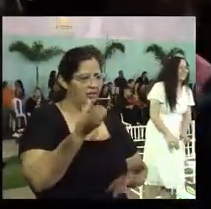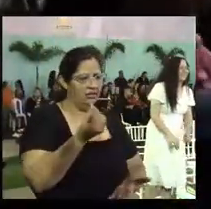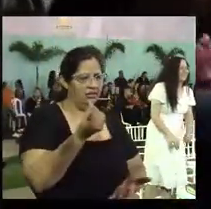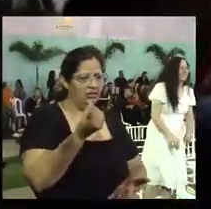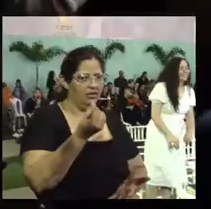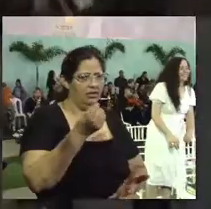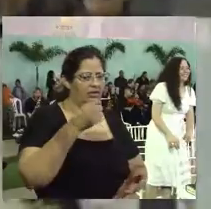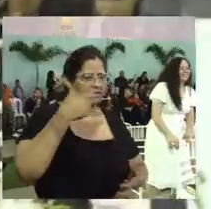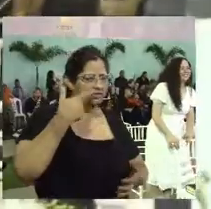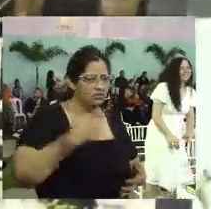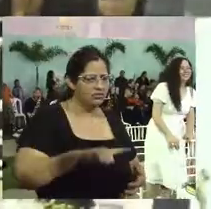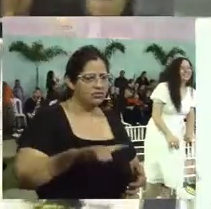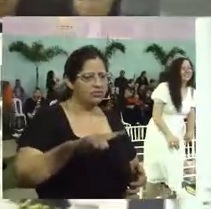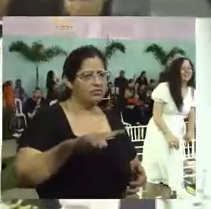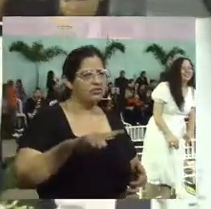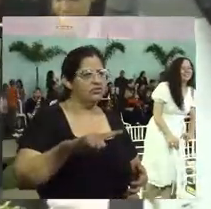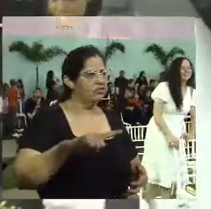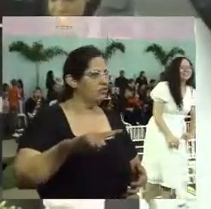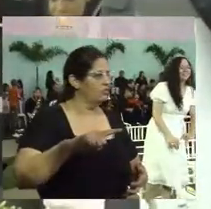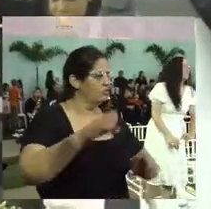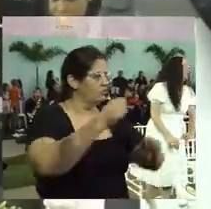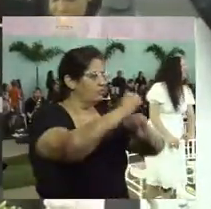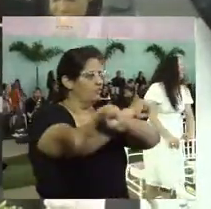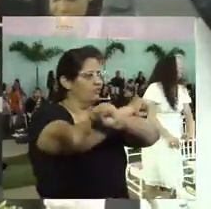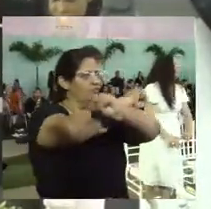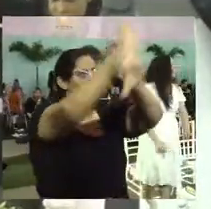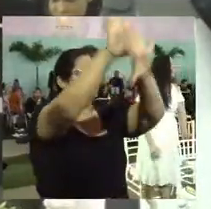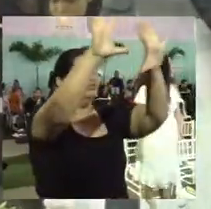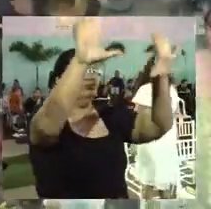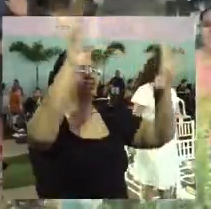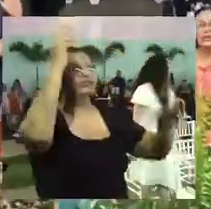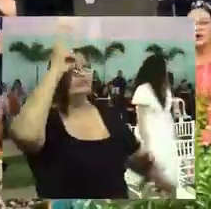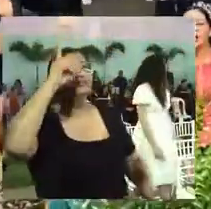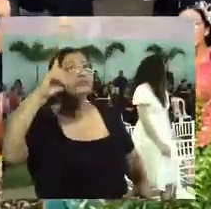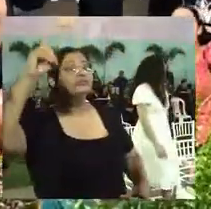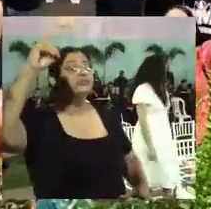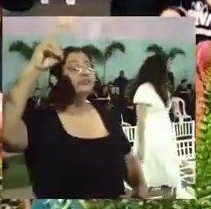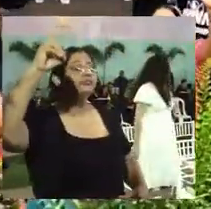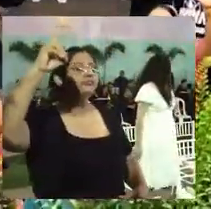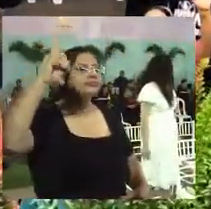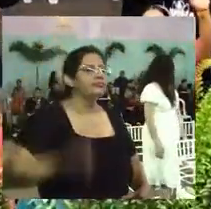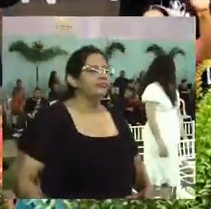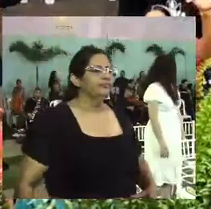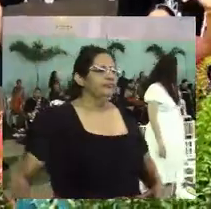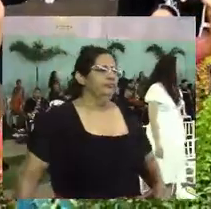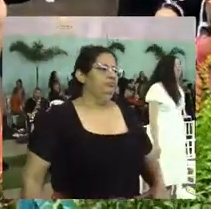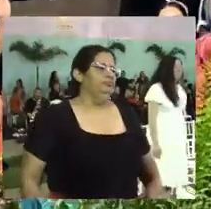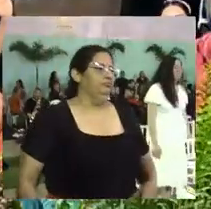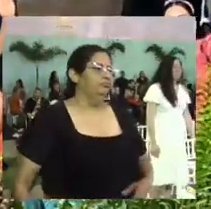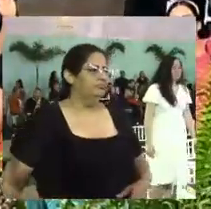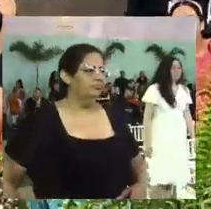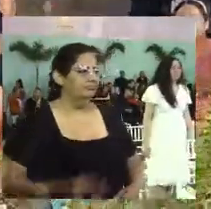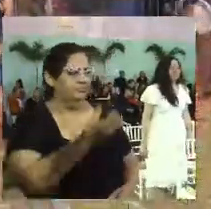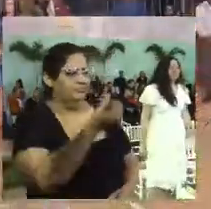outra vez eu quero foguete do André tá vamos agora Deus exaltado que esta vida